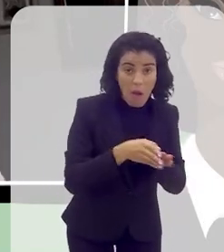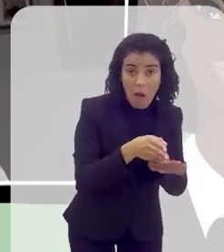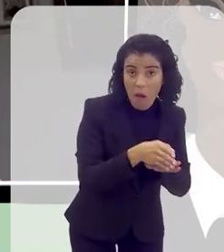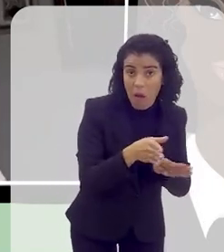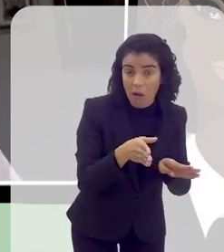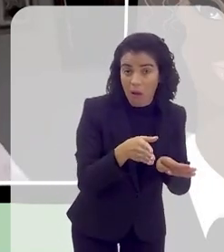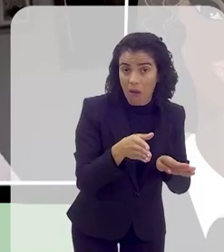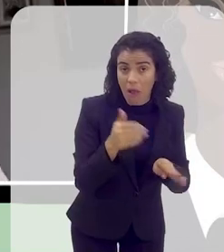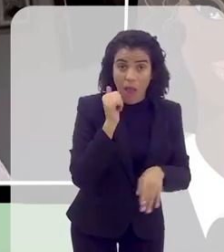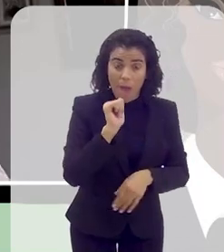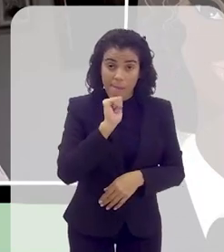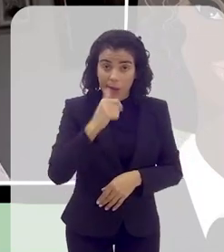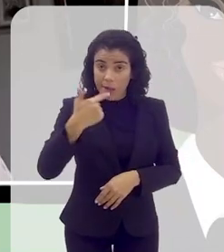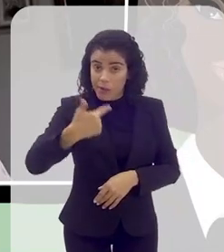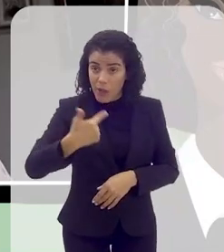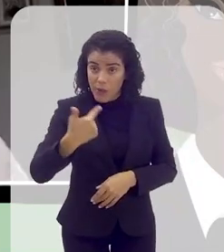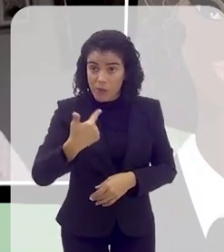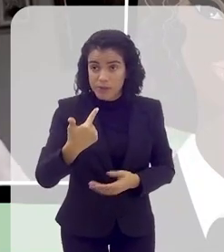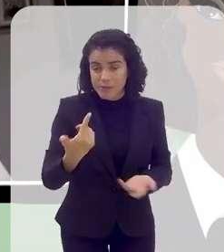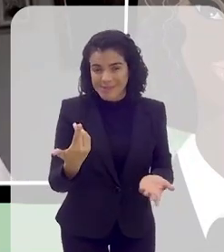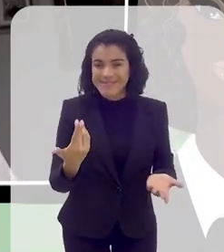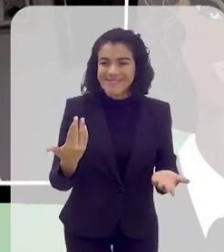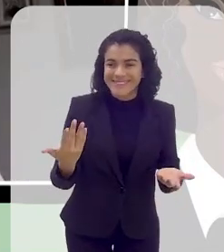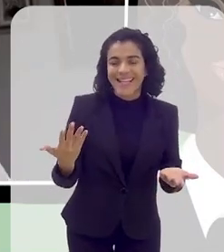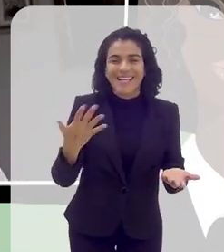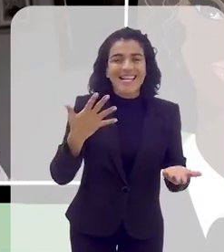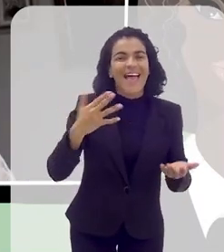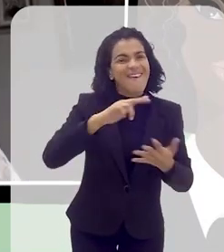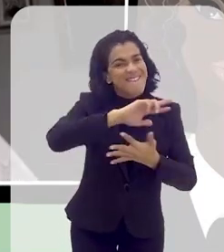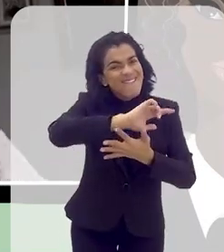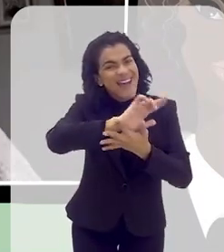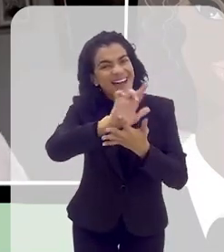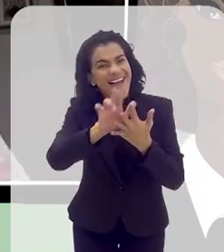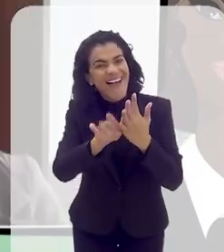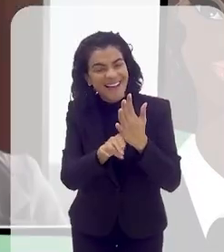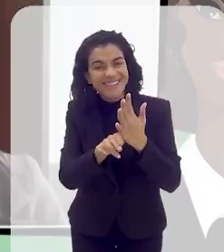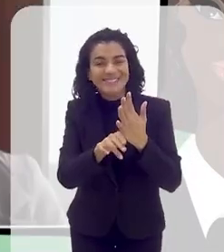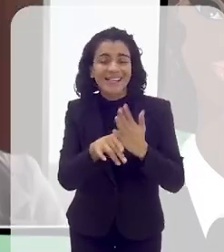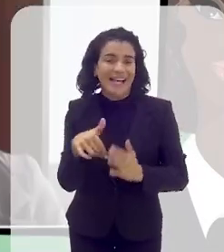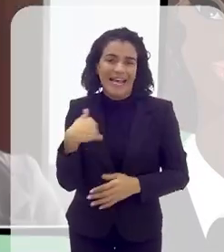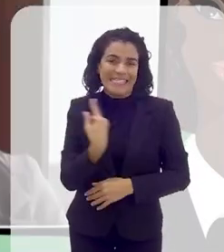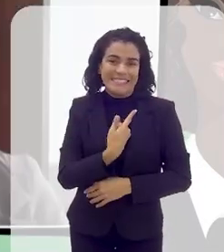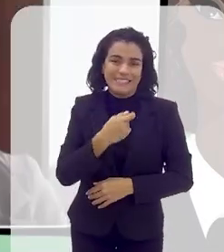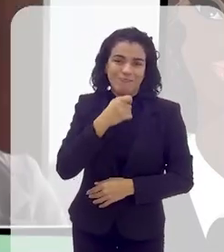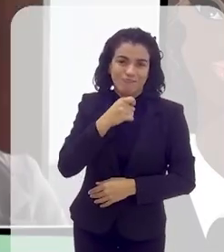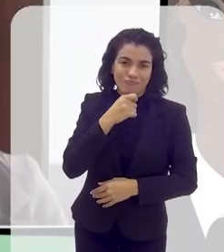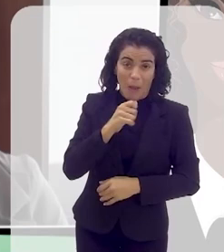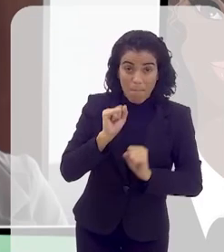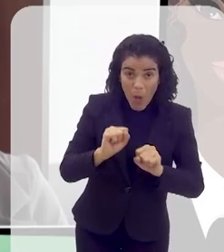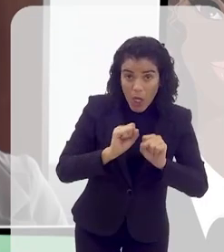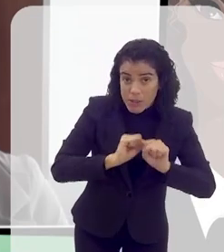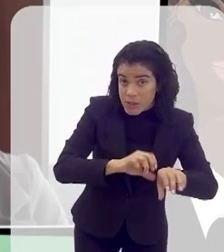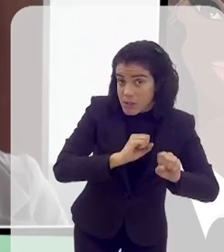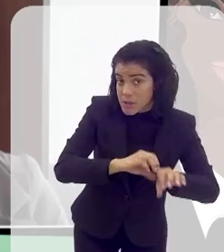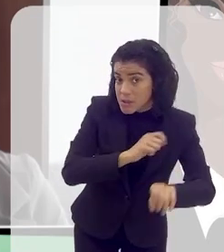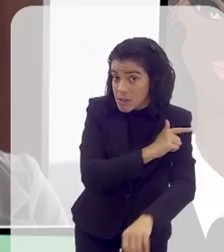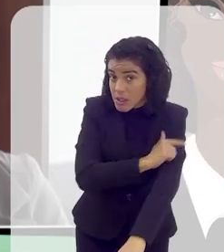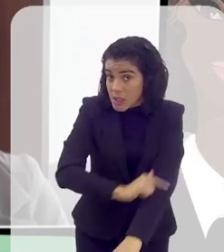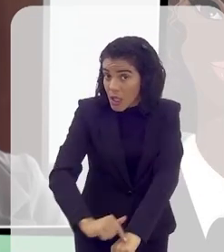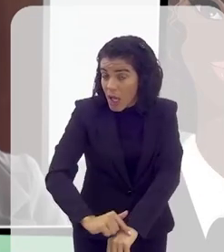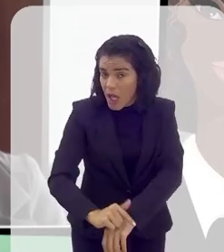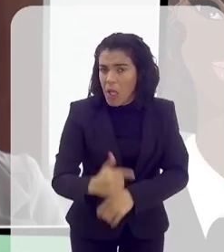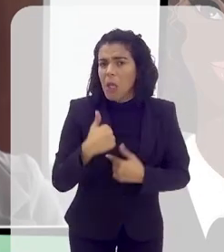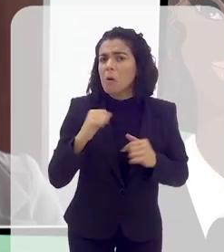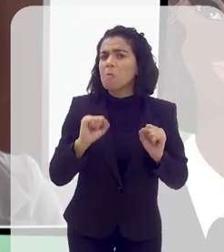pai deixa, a madrasta não pode falar, fazer, né? Então, são várias questões, se a gente não tem como se colocar, pode educar?